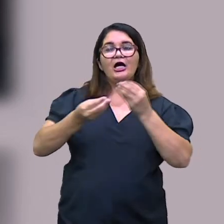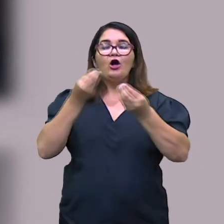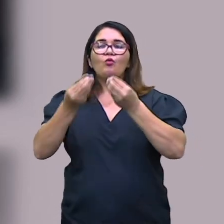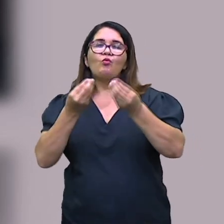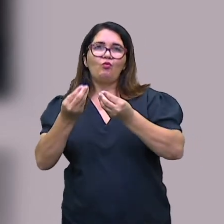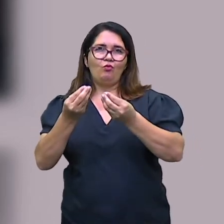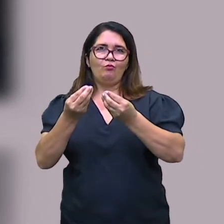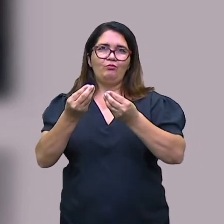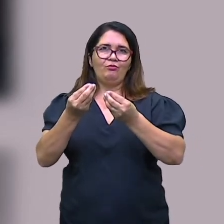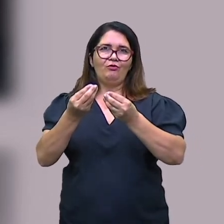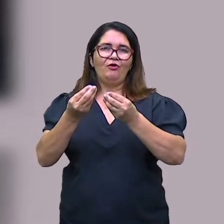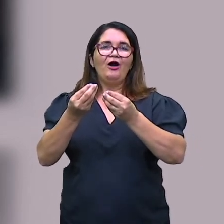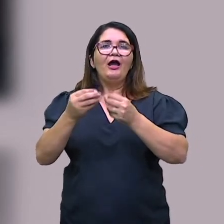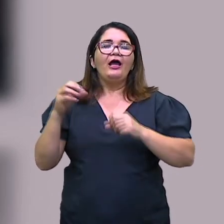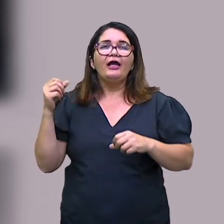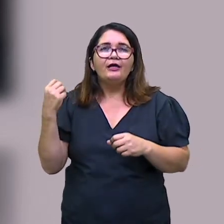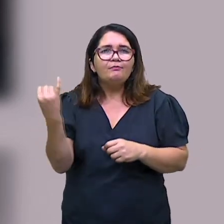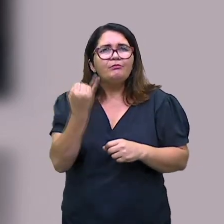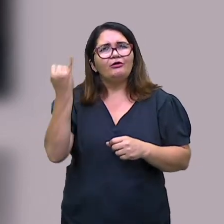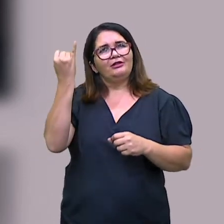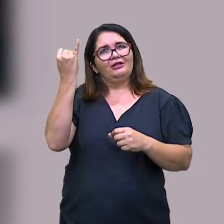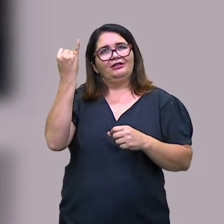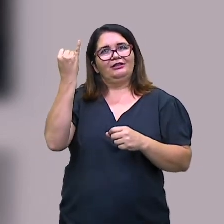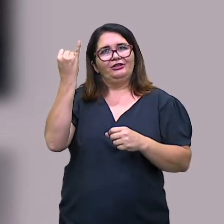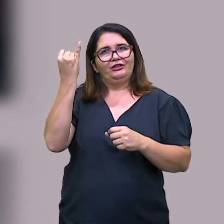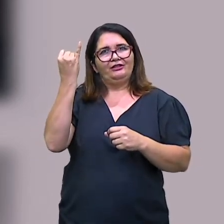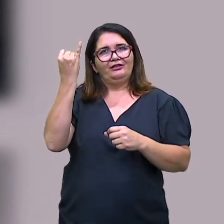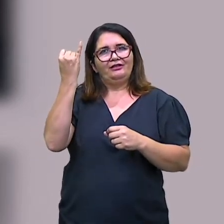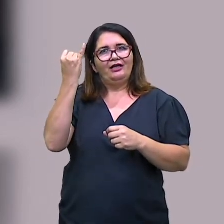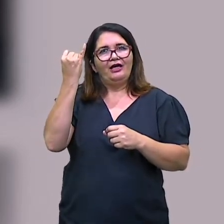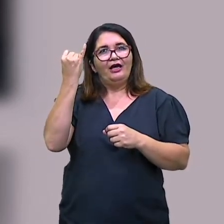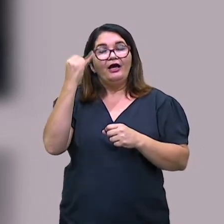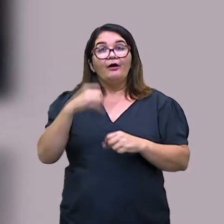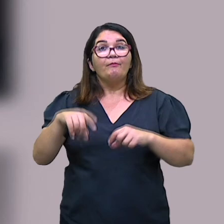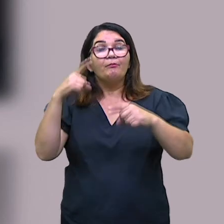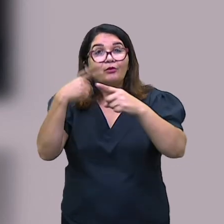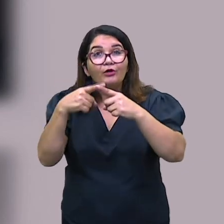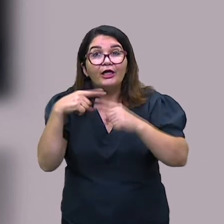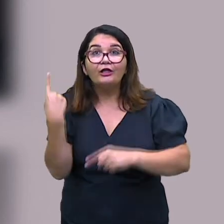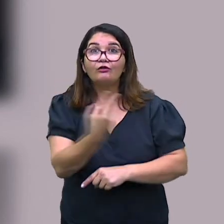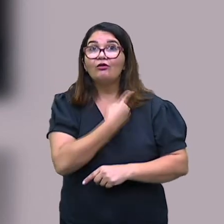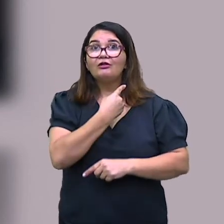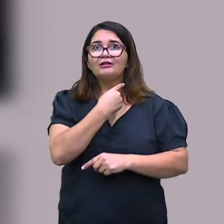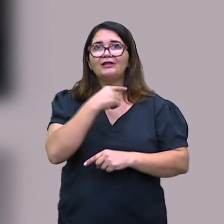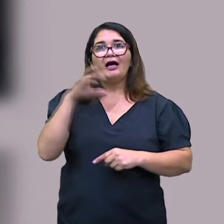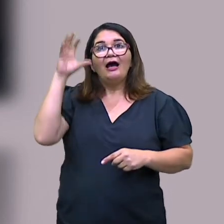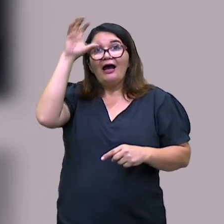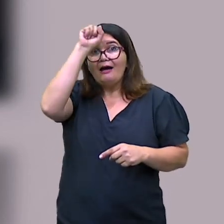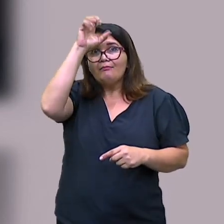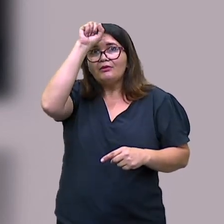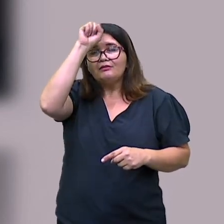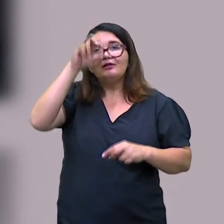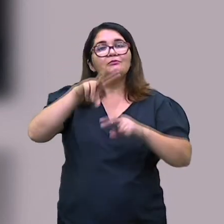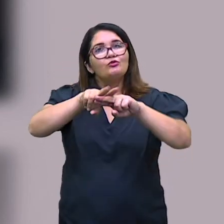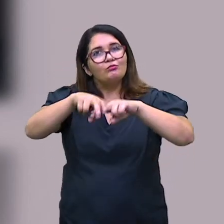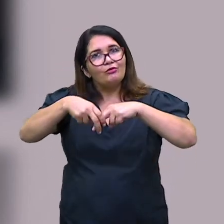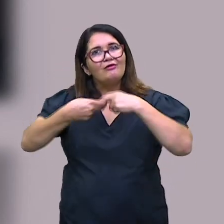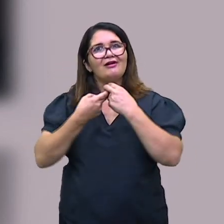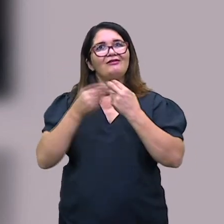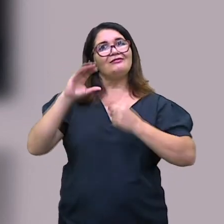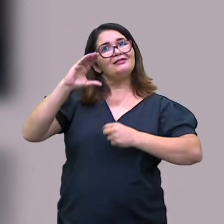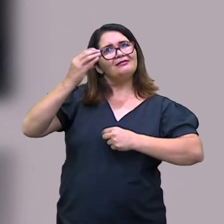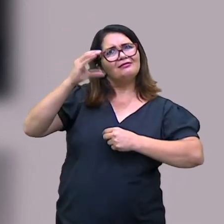mesmo? Explicar muitas vezes para o irmão que precisa entender. E aí, o que mais a